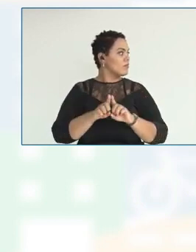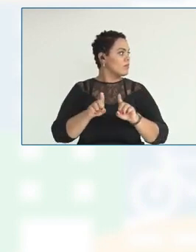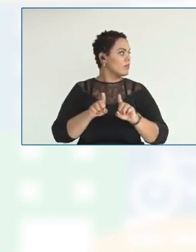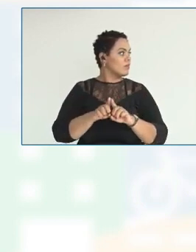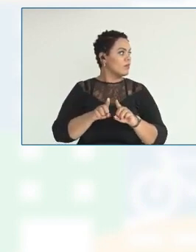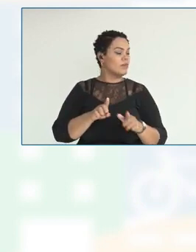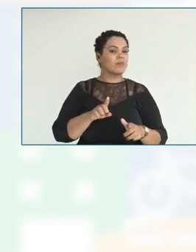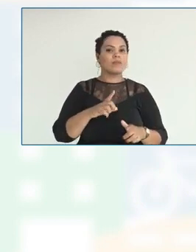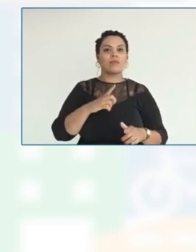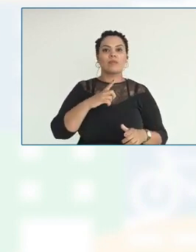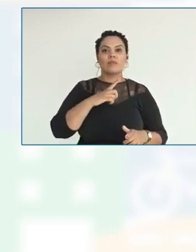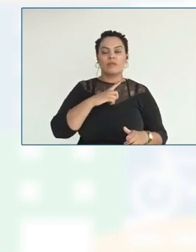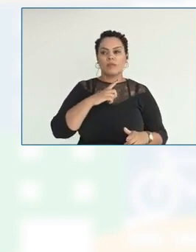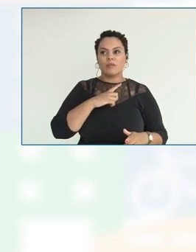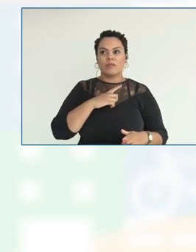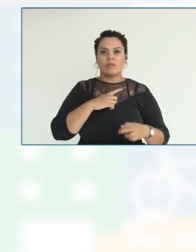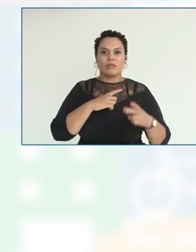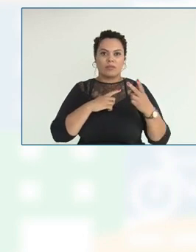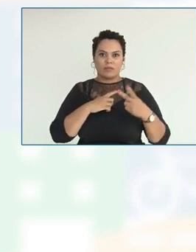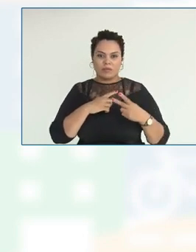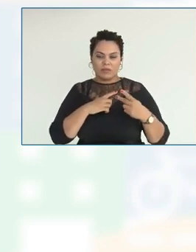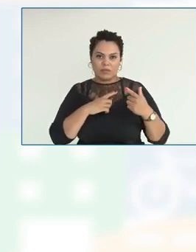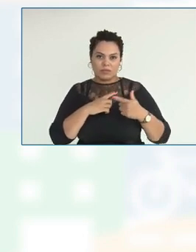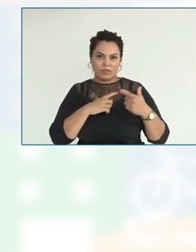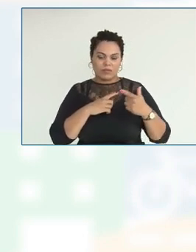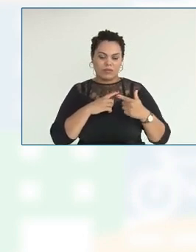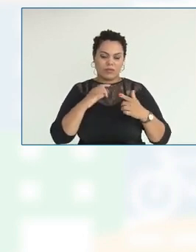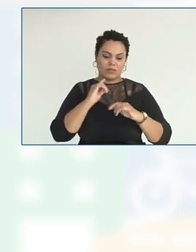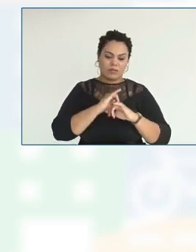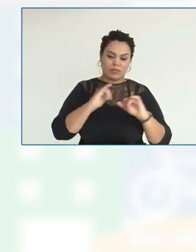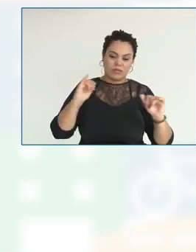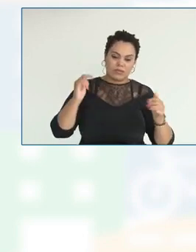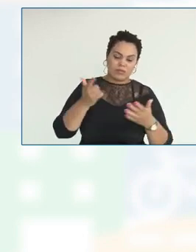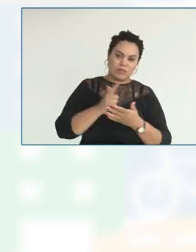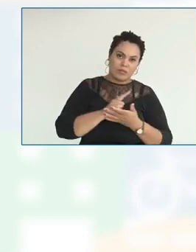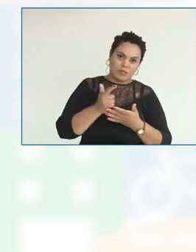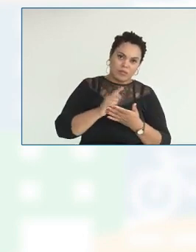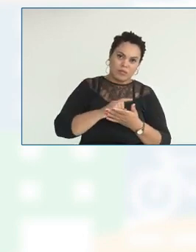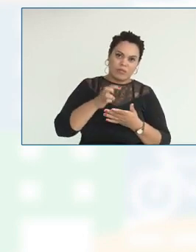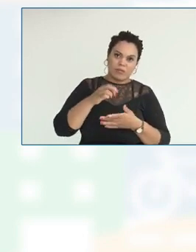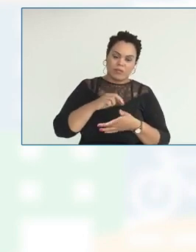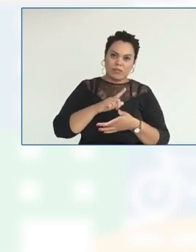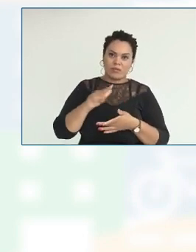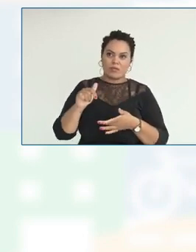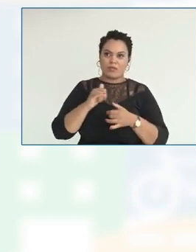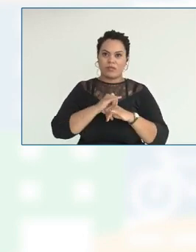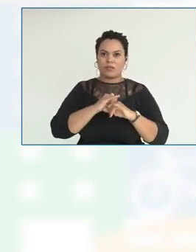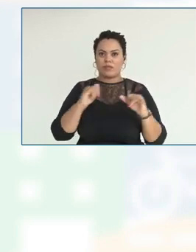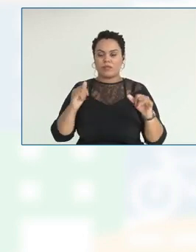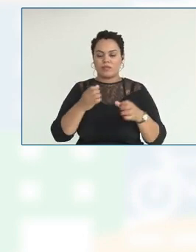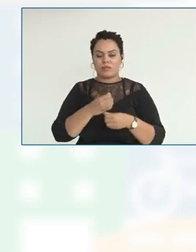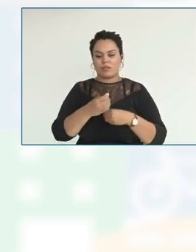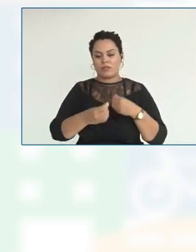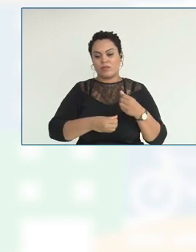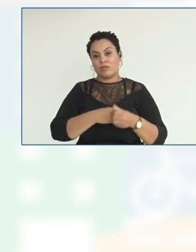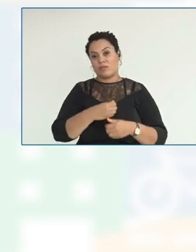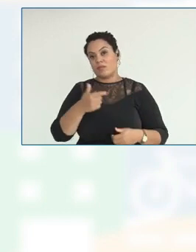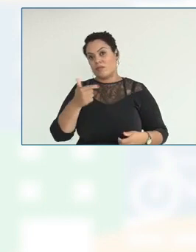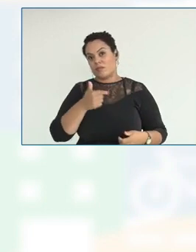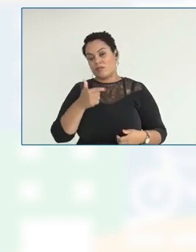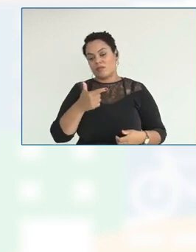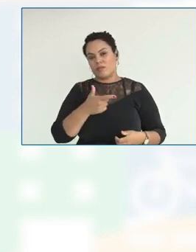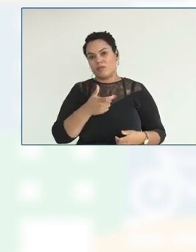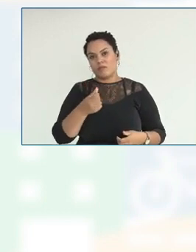edição do Manual de Toxicologia Clínica para Assistência e Vigilância, eu acredito que para o segundo semestre de 2023, né? A gente